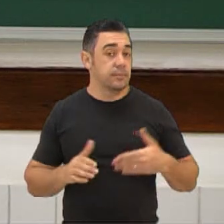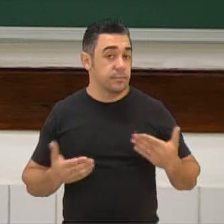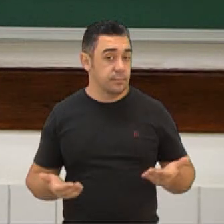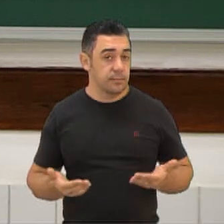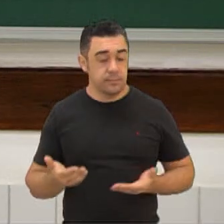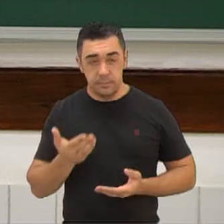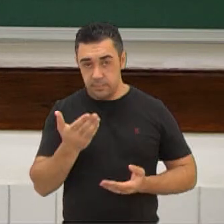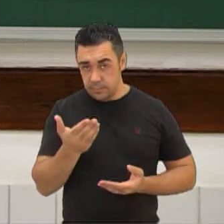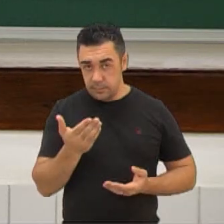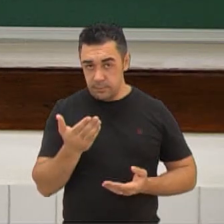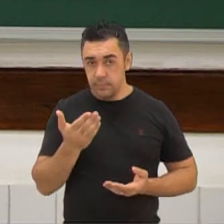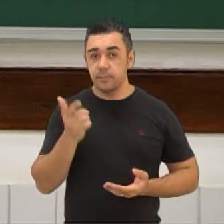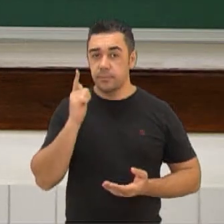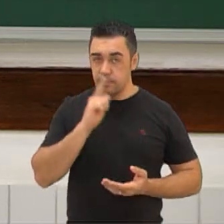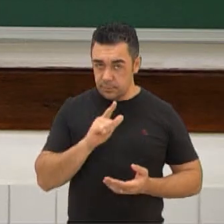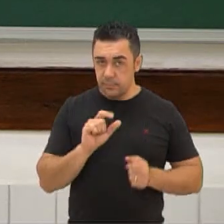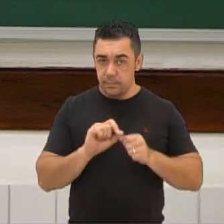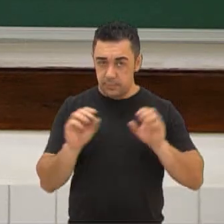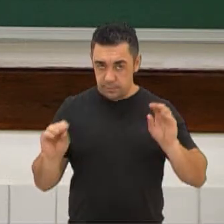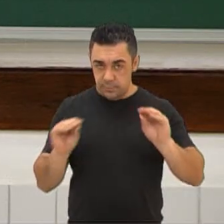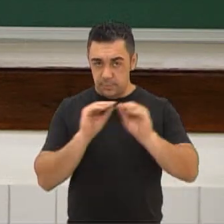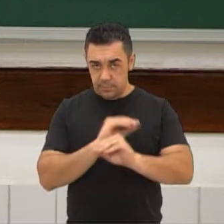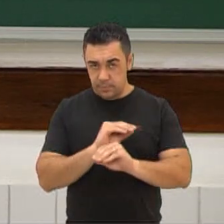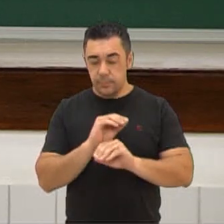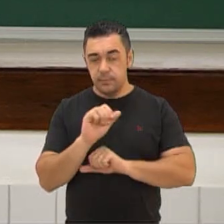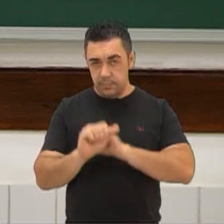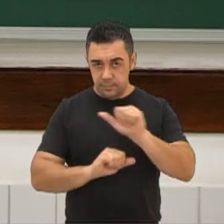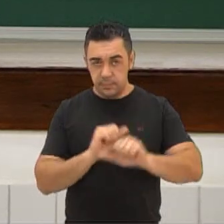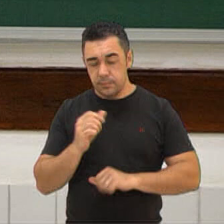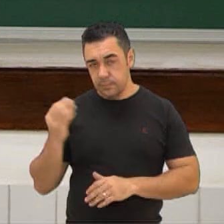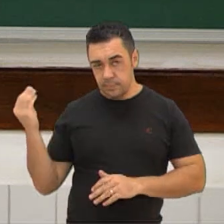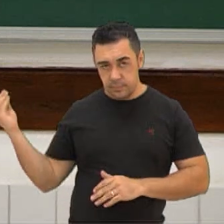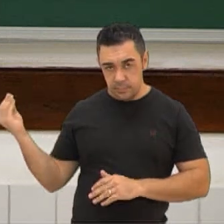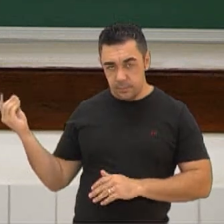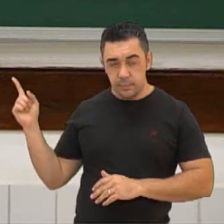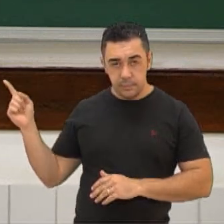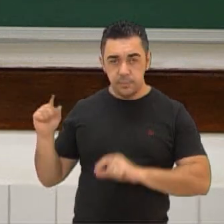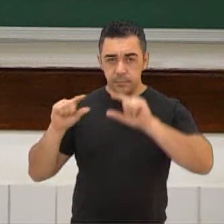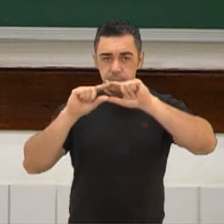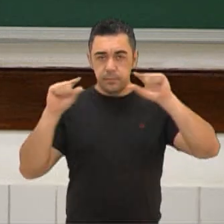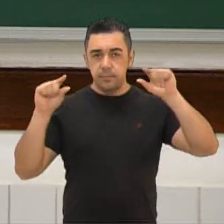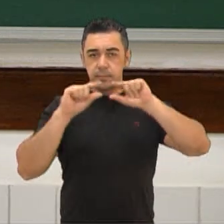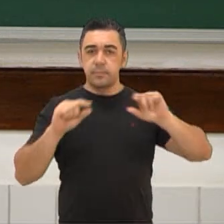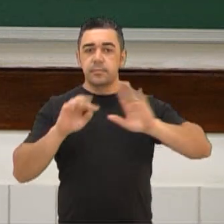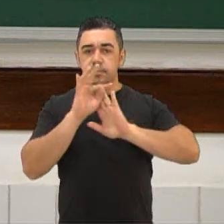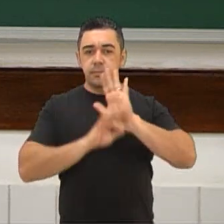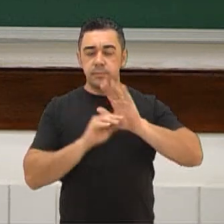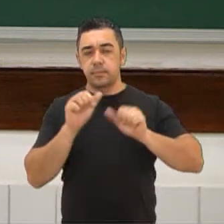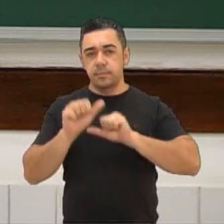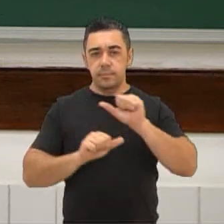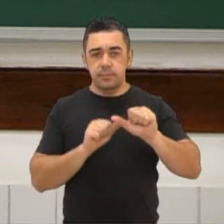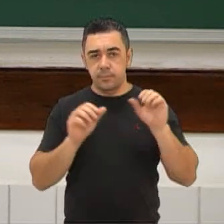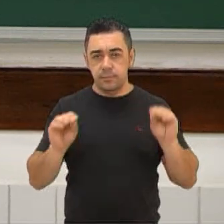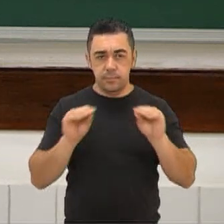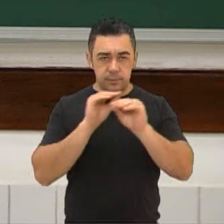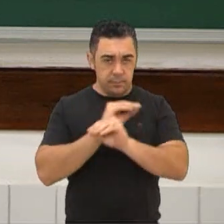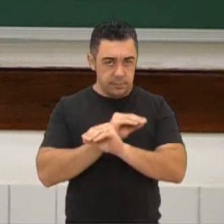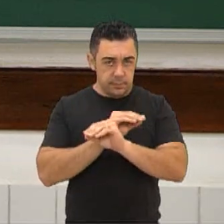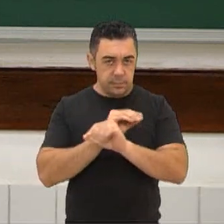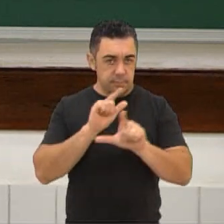Então, alunos, conseguiram fazer a mudança da forma textual para a forma de expressão algébrica,